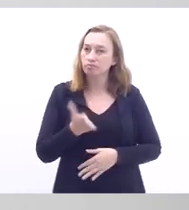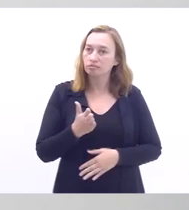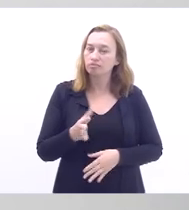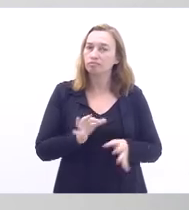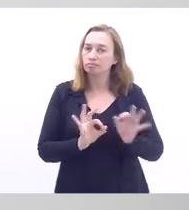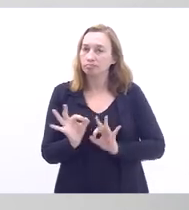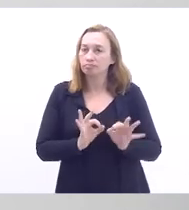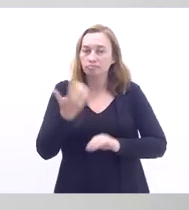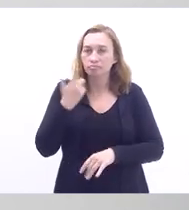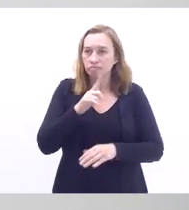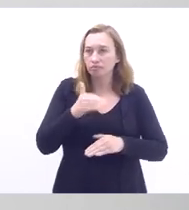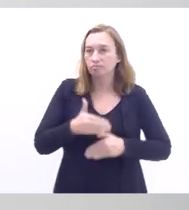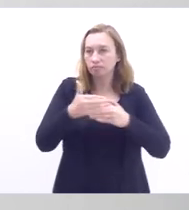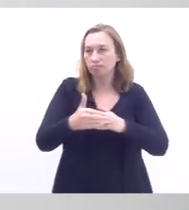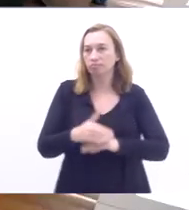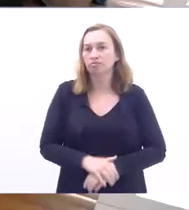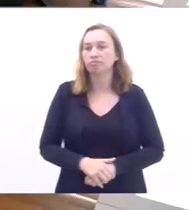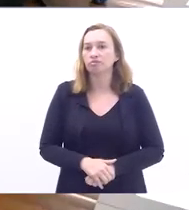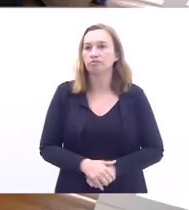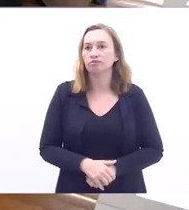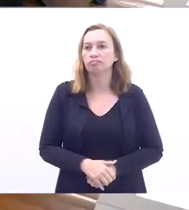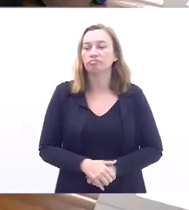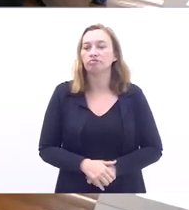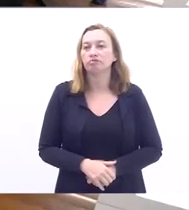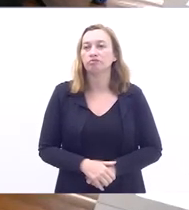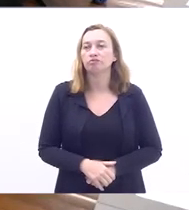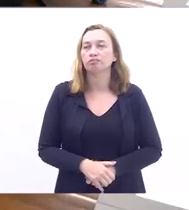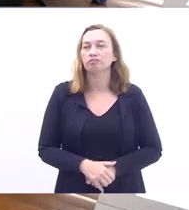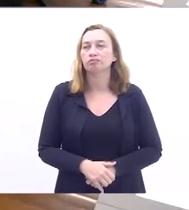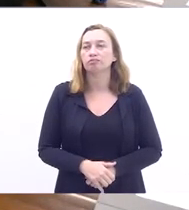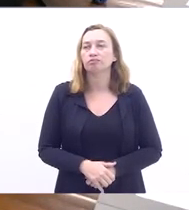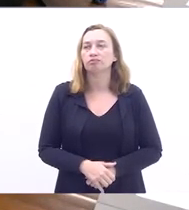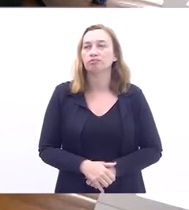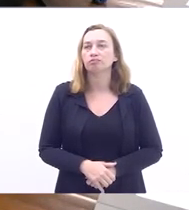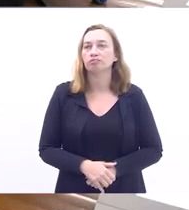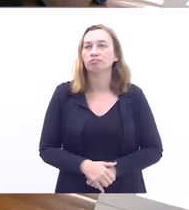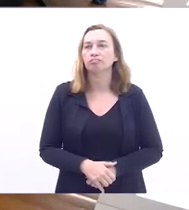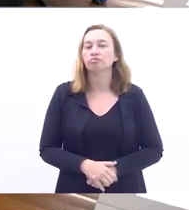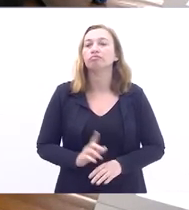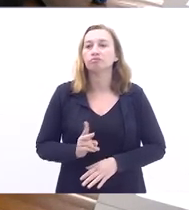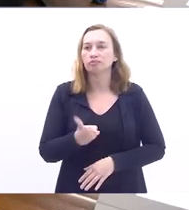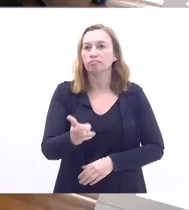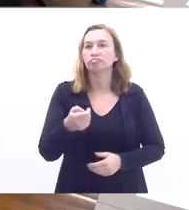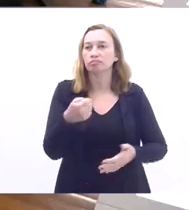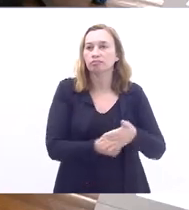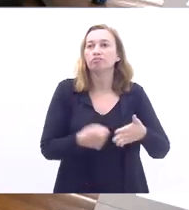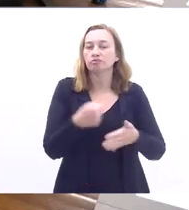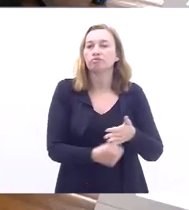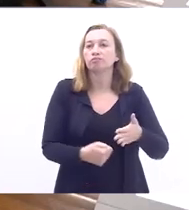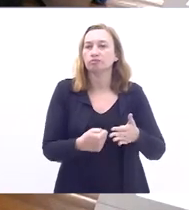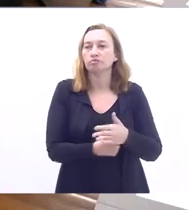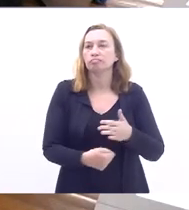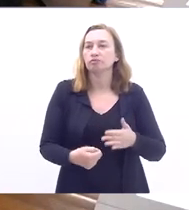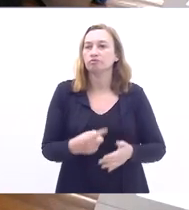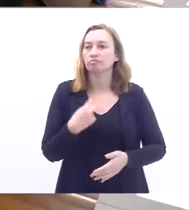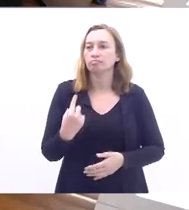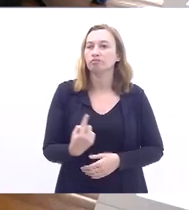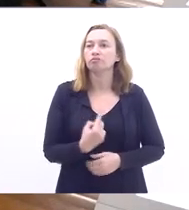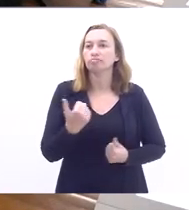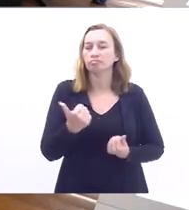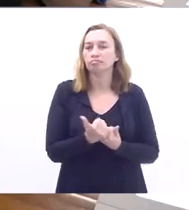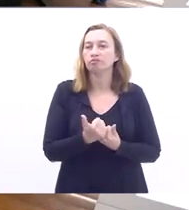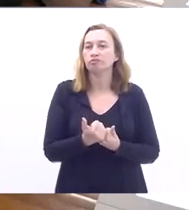feito pra gente conseguir avançar Então é isso ontem com a gente para continuar nessa luta e fortalecer a autonomia